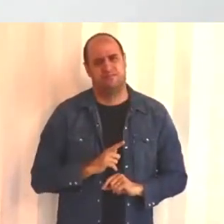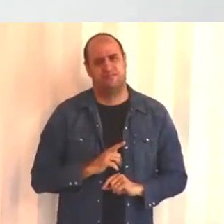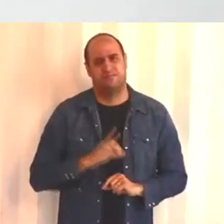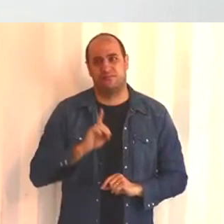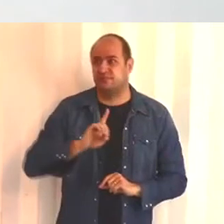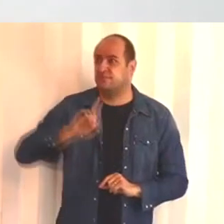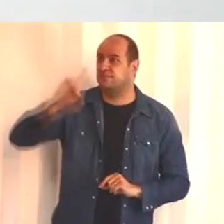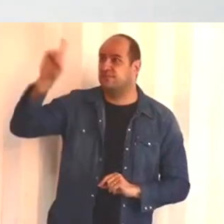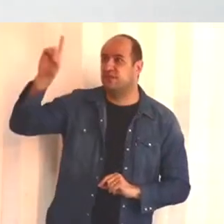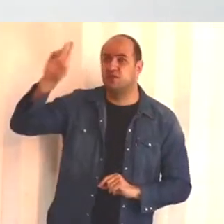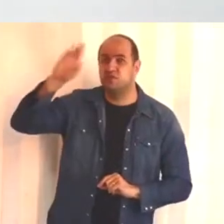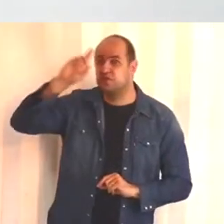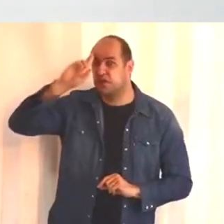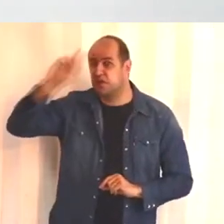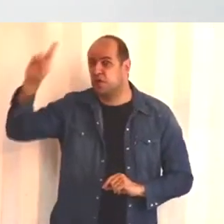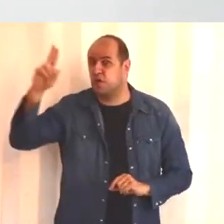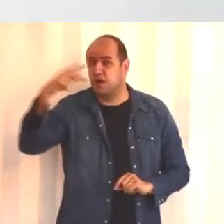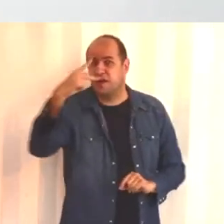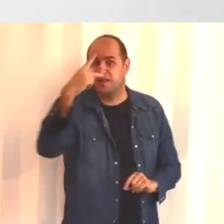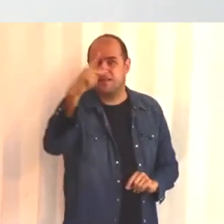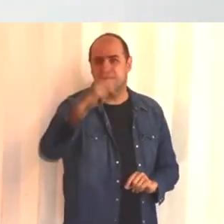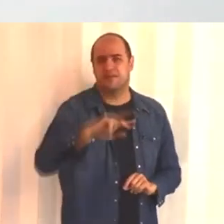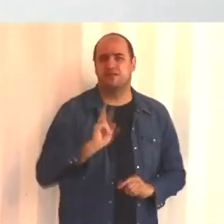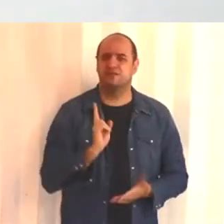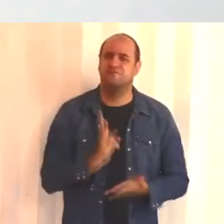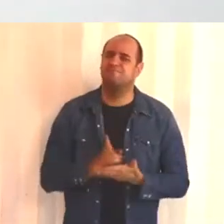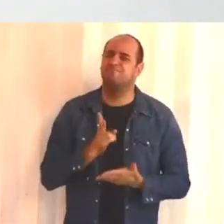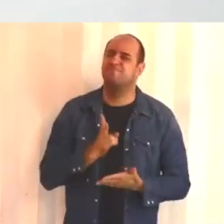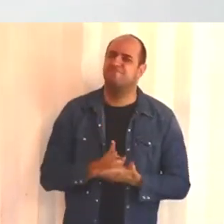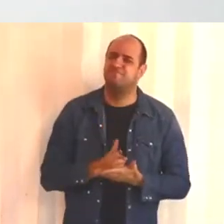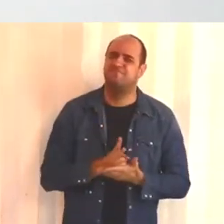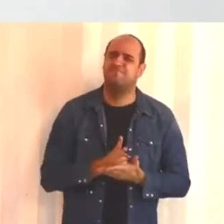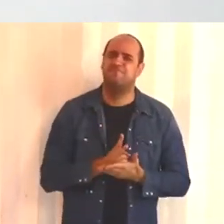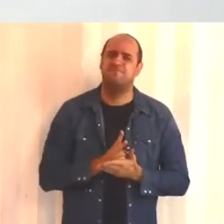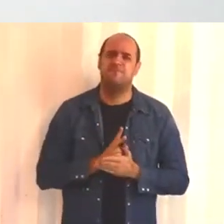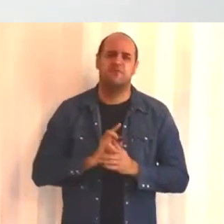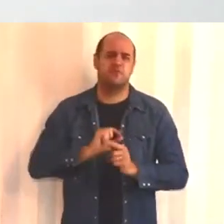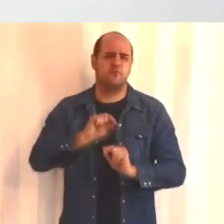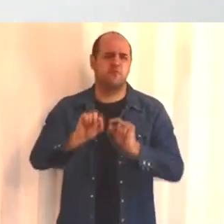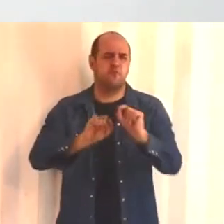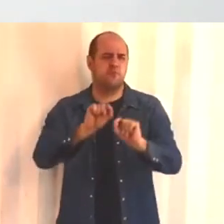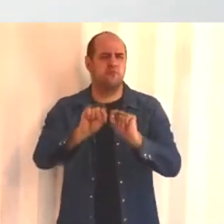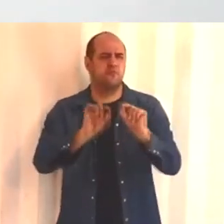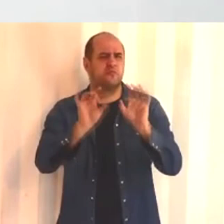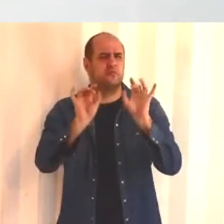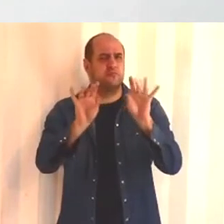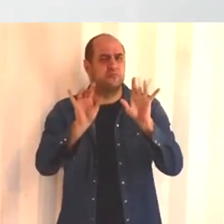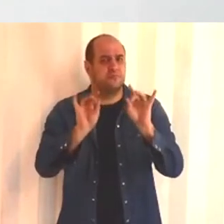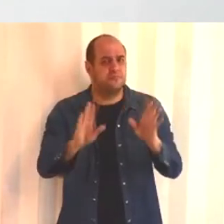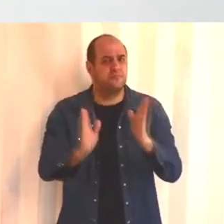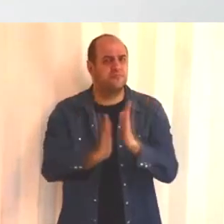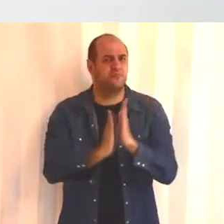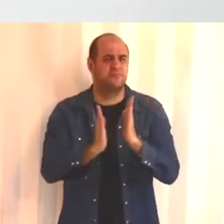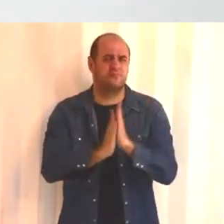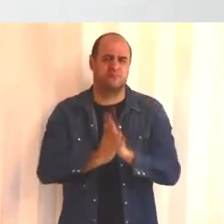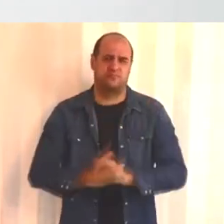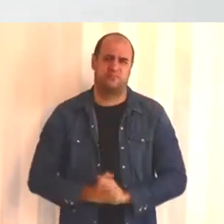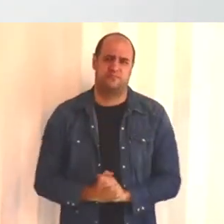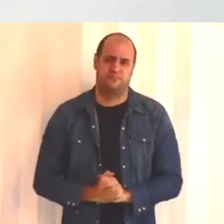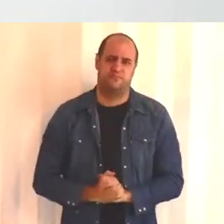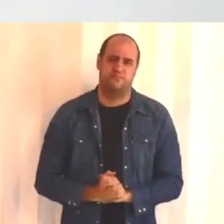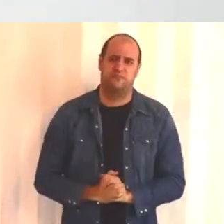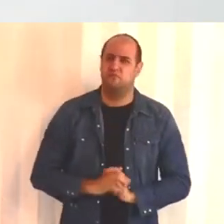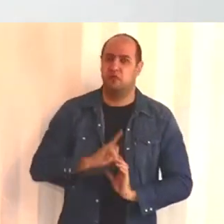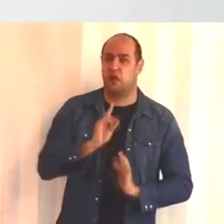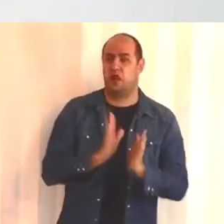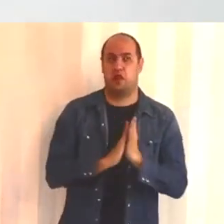Deus, o teu Senhor, o teu bom pastor, sempre será o teu único motivo para você louvá-lo. Não louve a